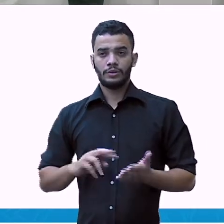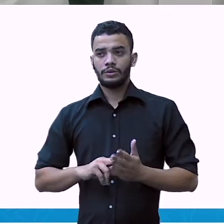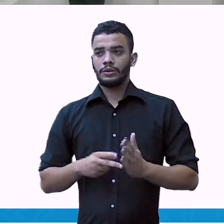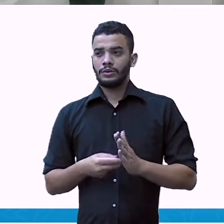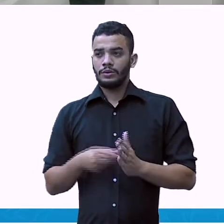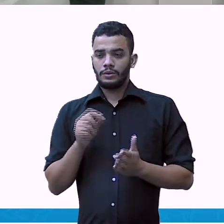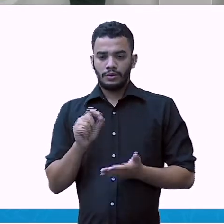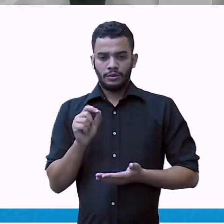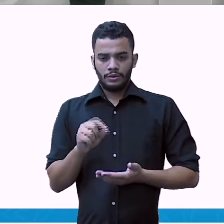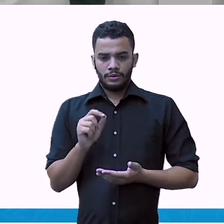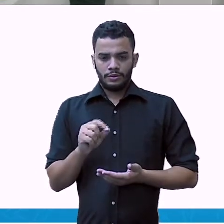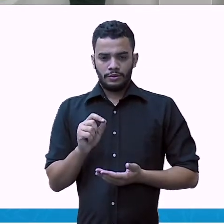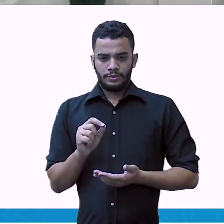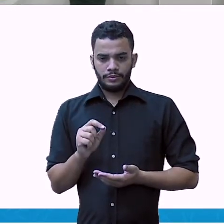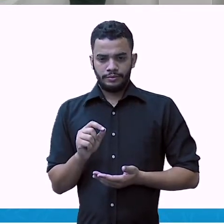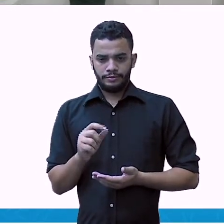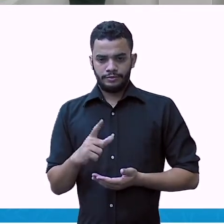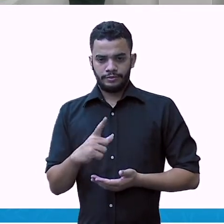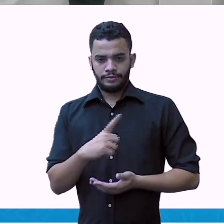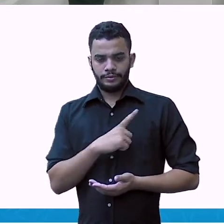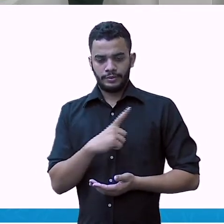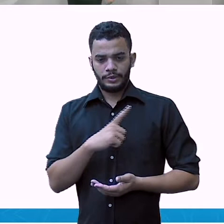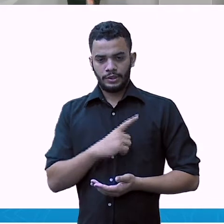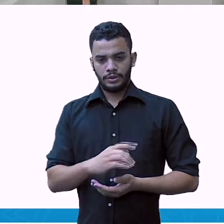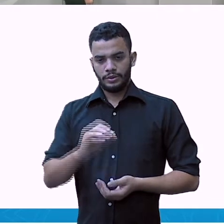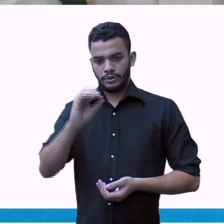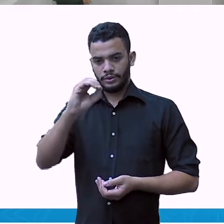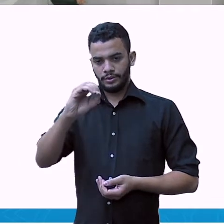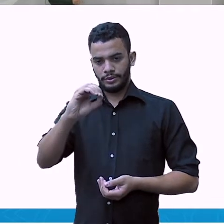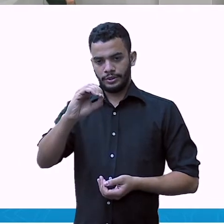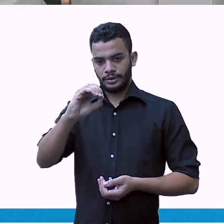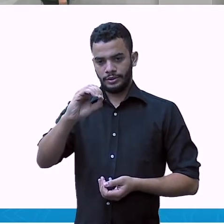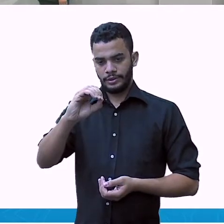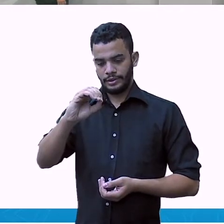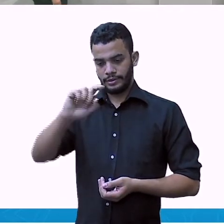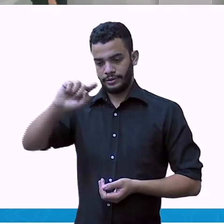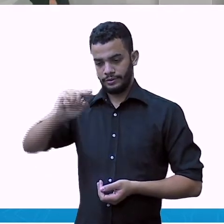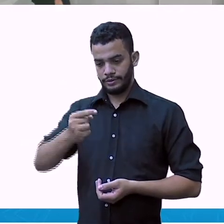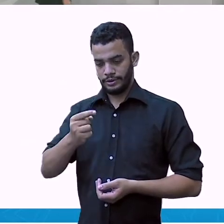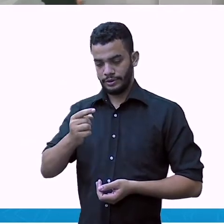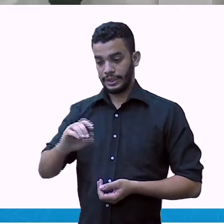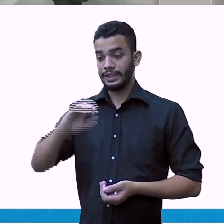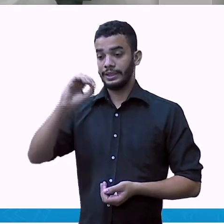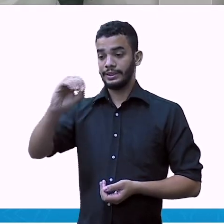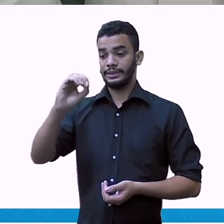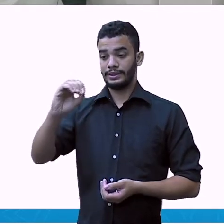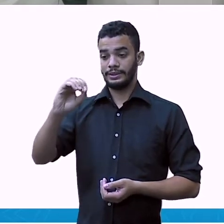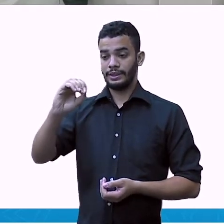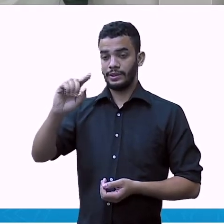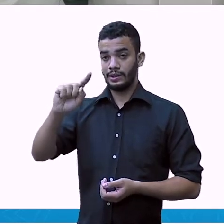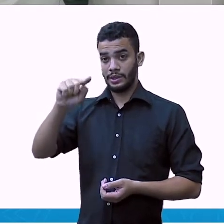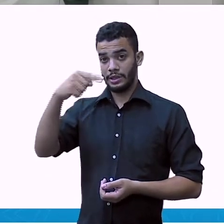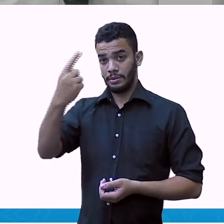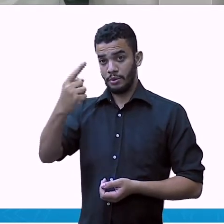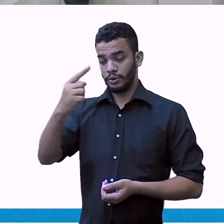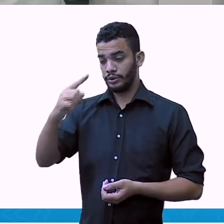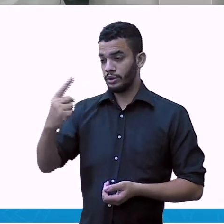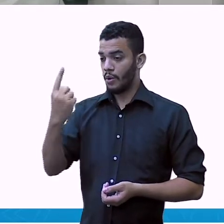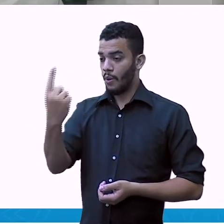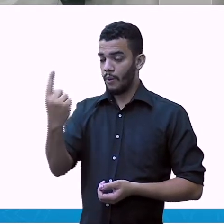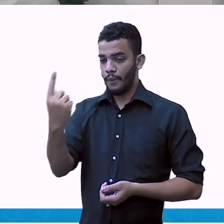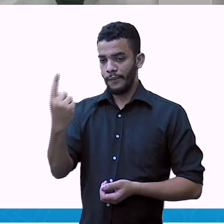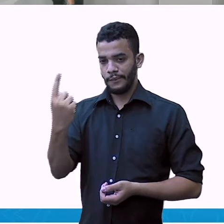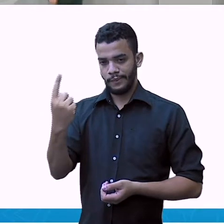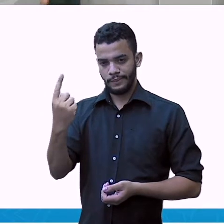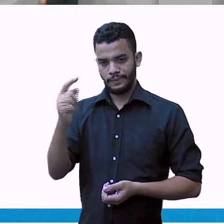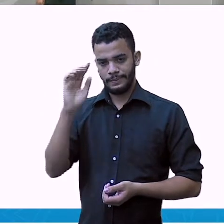zero aparecendo antes do 1, porque eu só tenho uma parte colorida